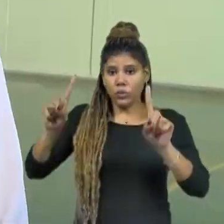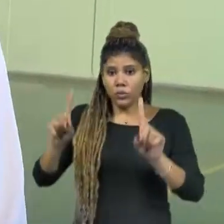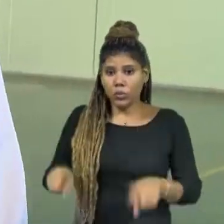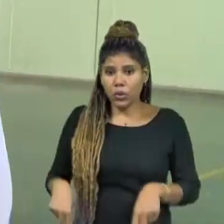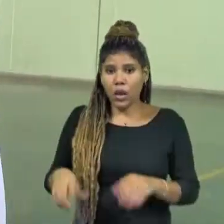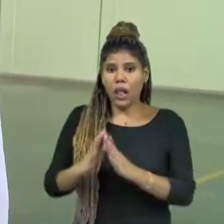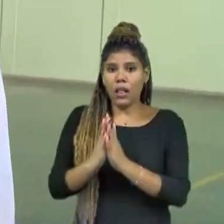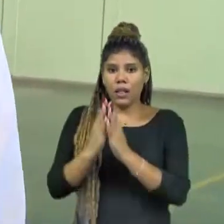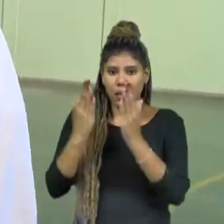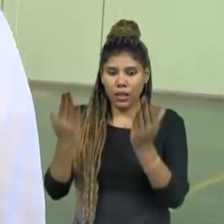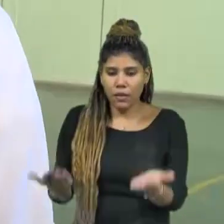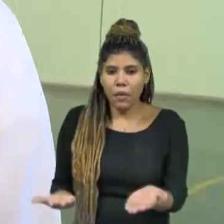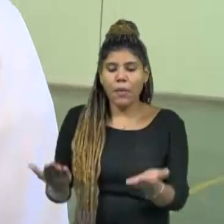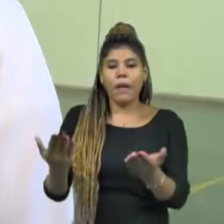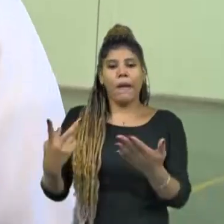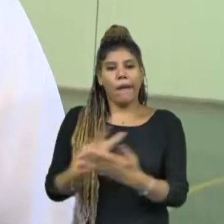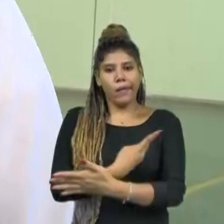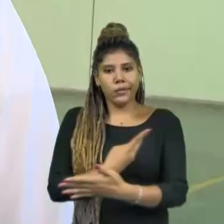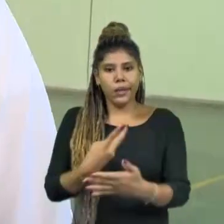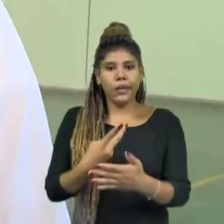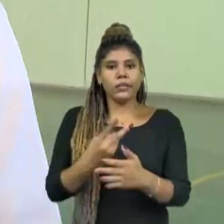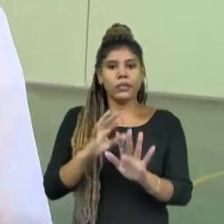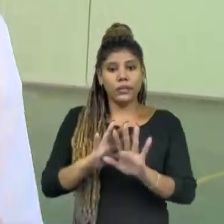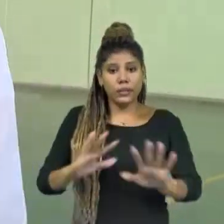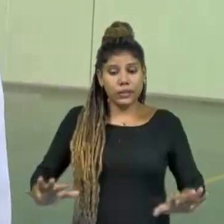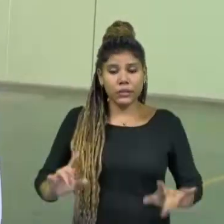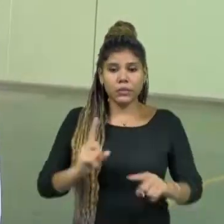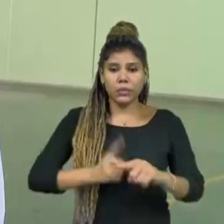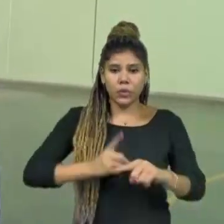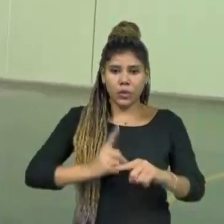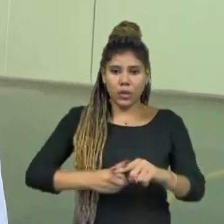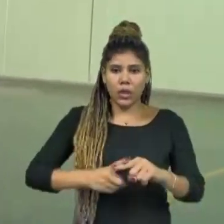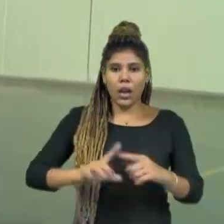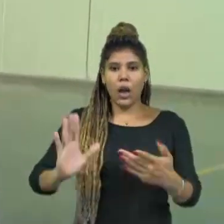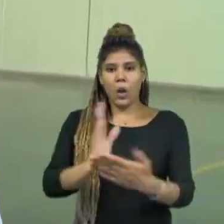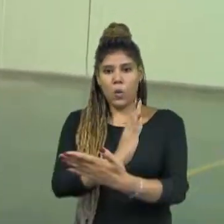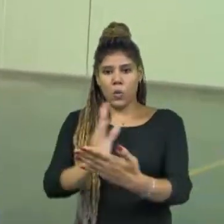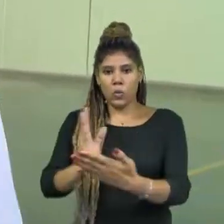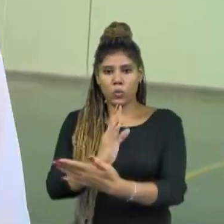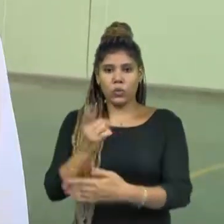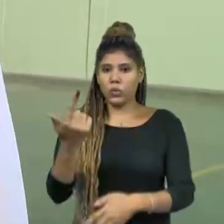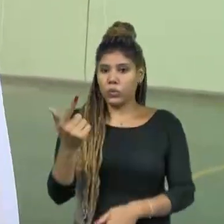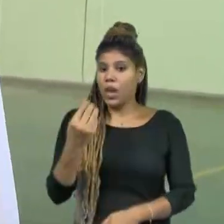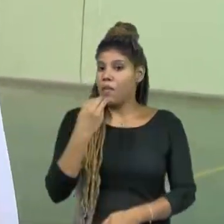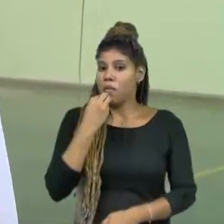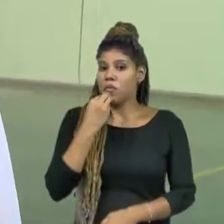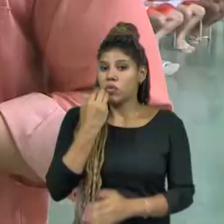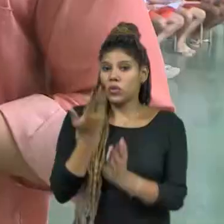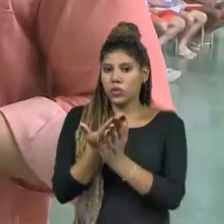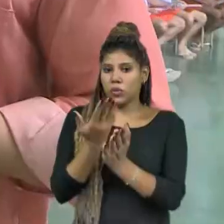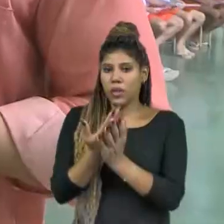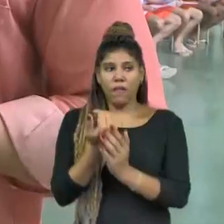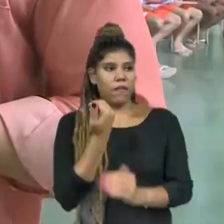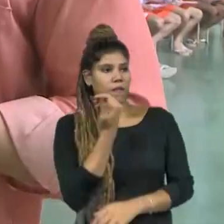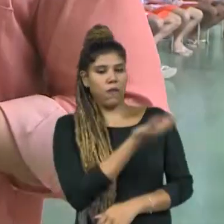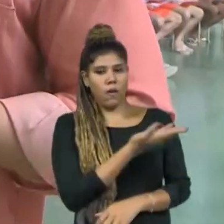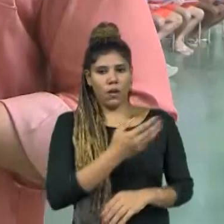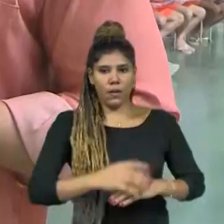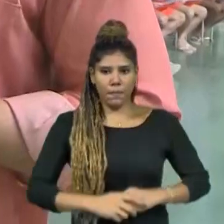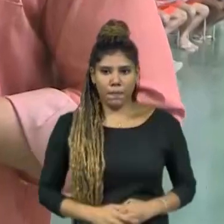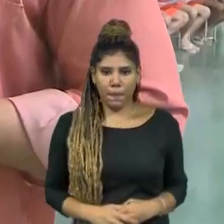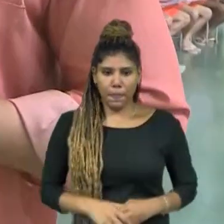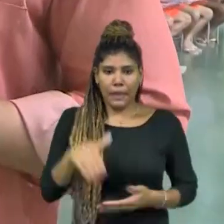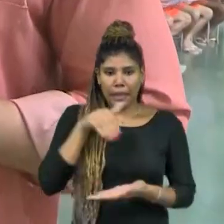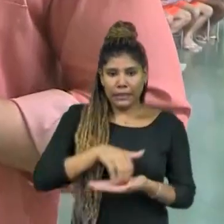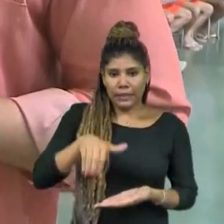aberto, né, elas acontecem dessa maneira. Por quê? Porque muitos deles não tiveram as oportunidades de estudar lá fora. De acordo com a Secretaria